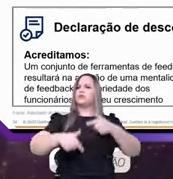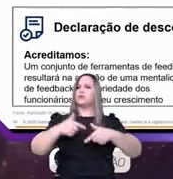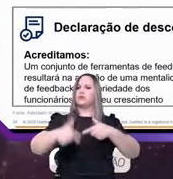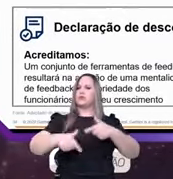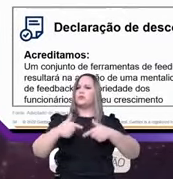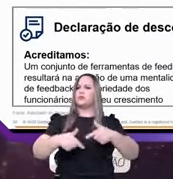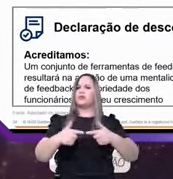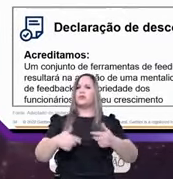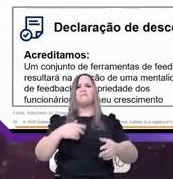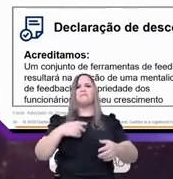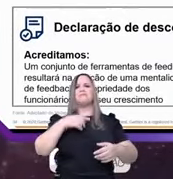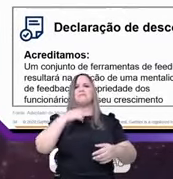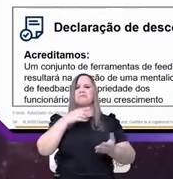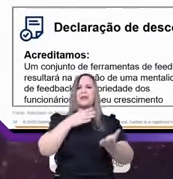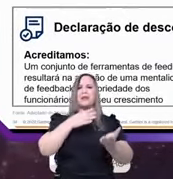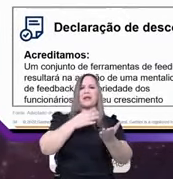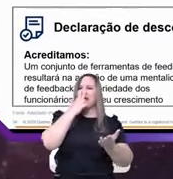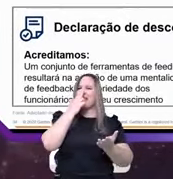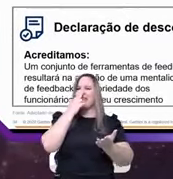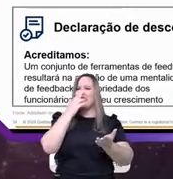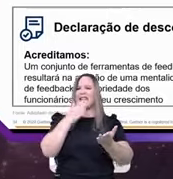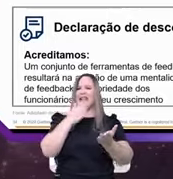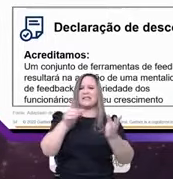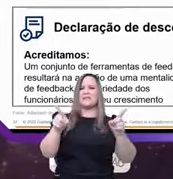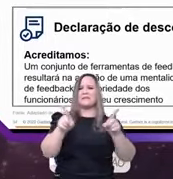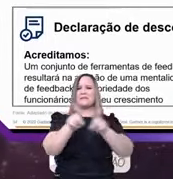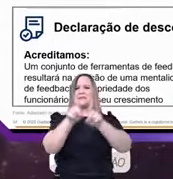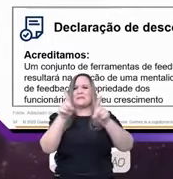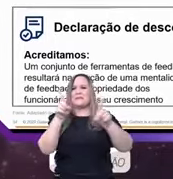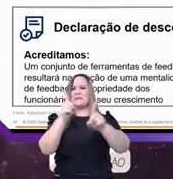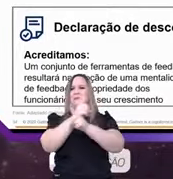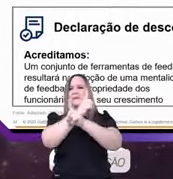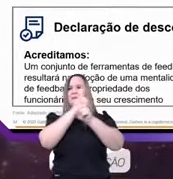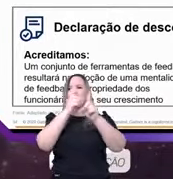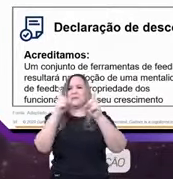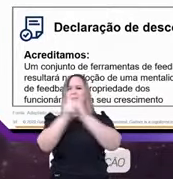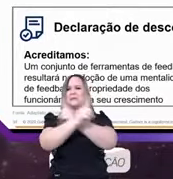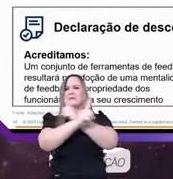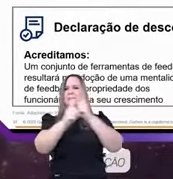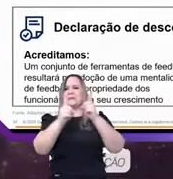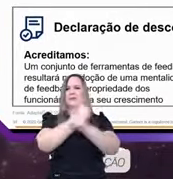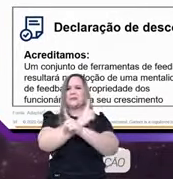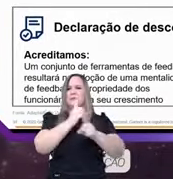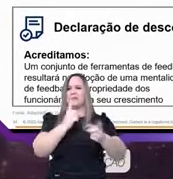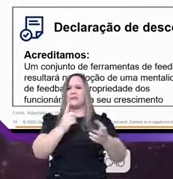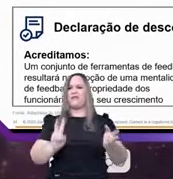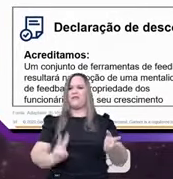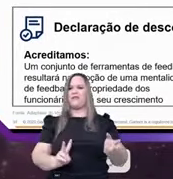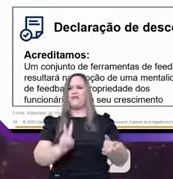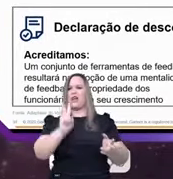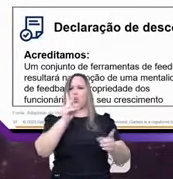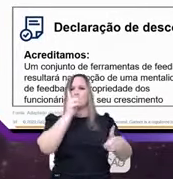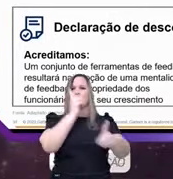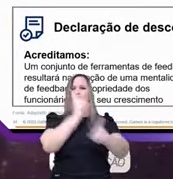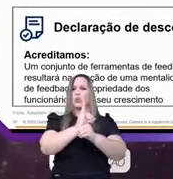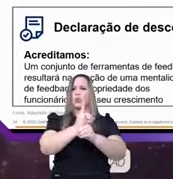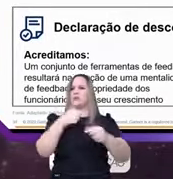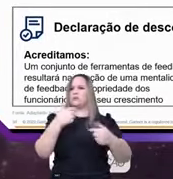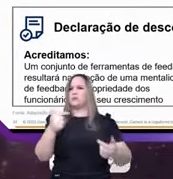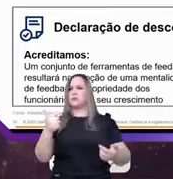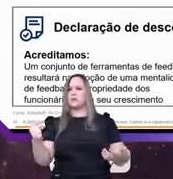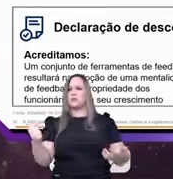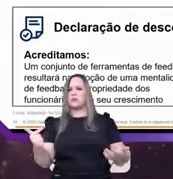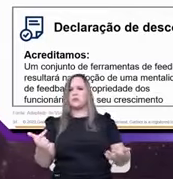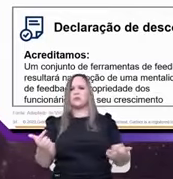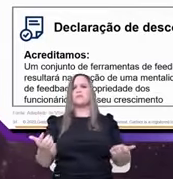não estava alinhado, ou não tinha autenticidade dos valores. Então, vamos criar algumas ferramentas que têm uma mentalidade de feedback,